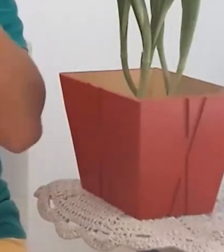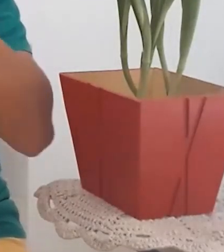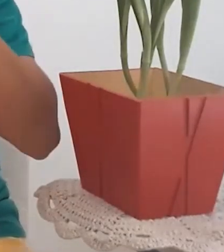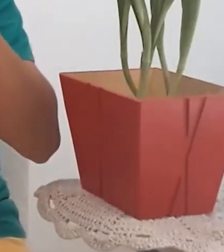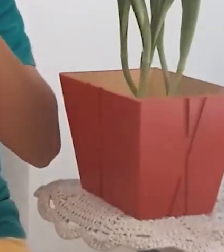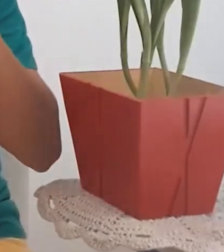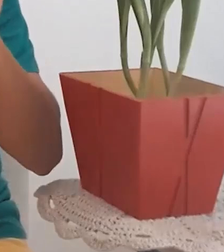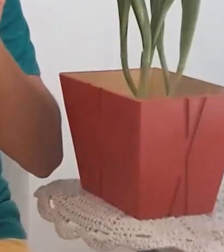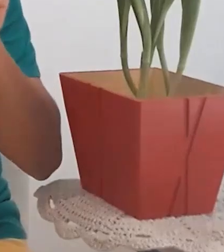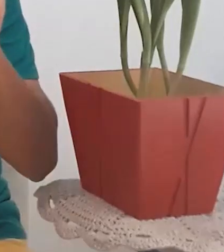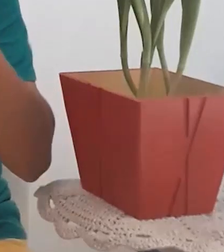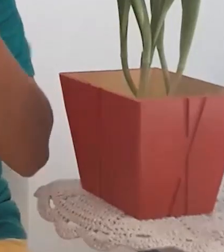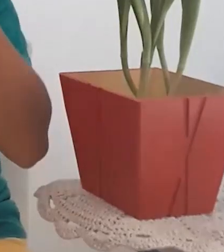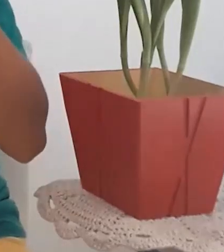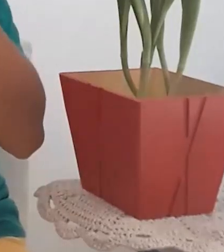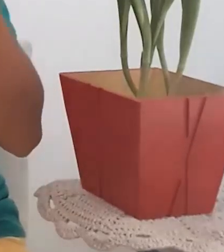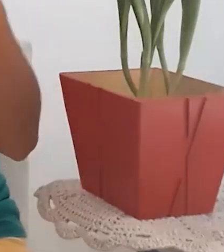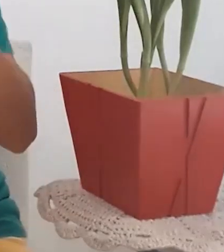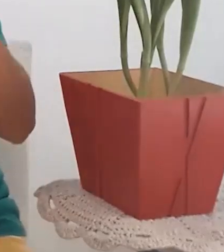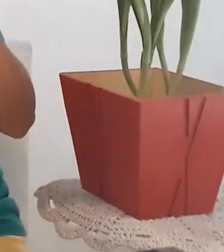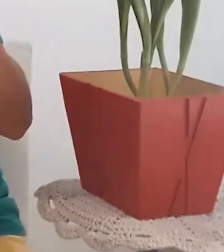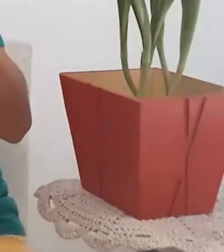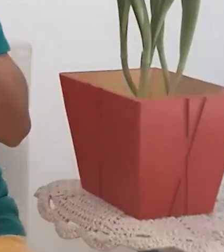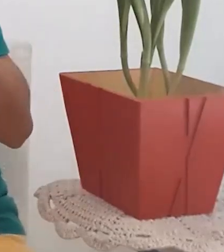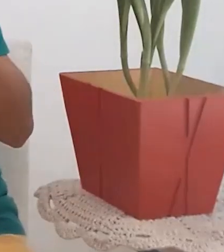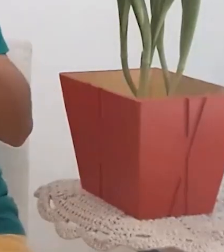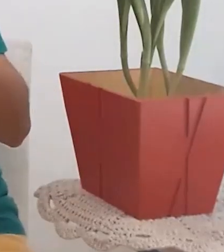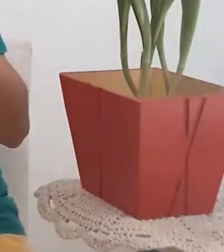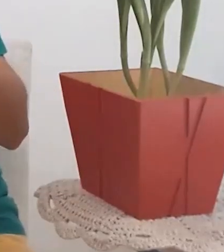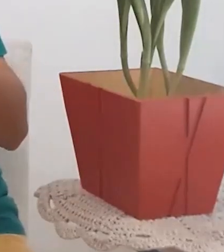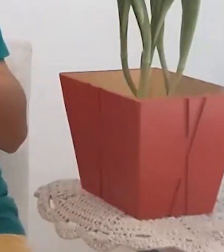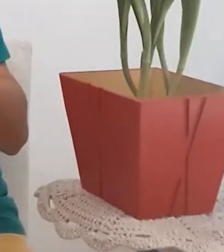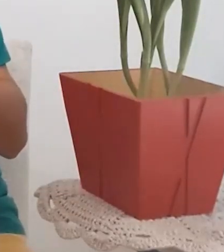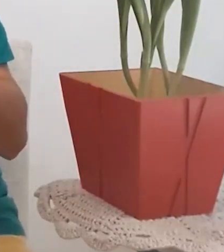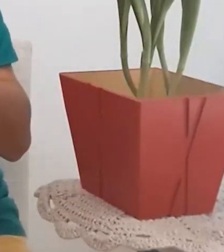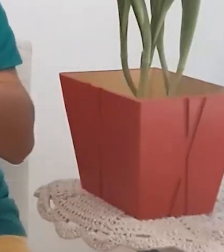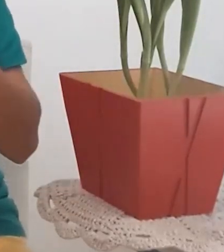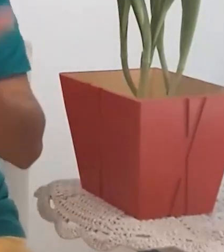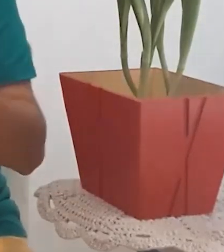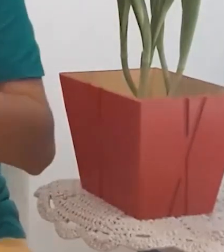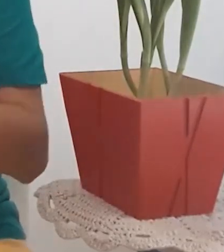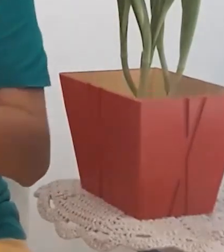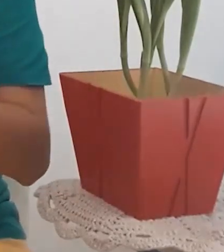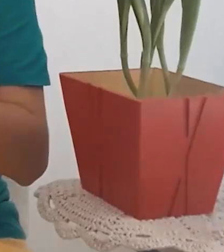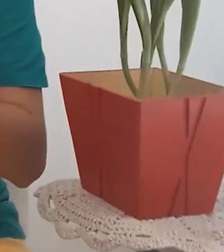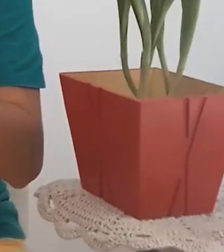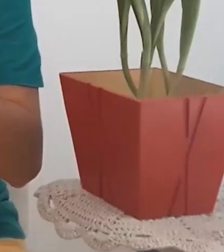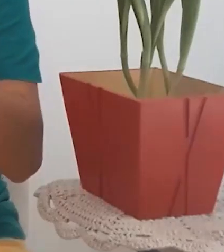vovó, isso, para vovó. Pedir emprestado um anel.